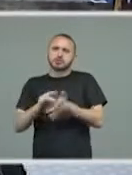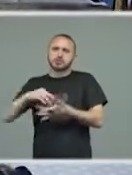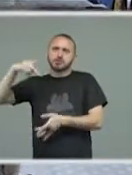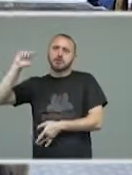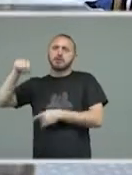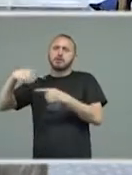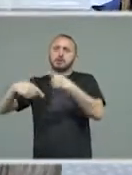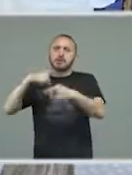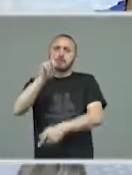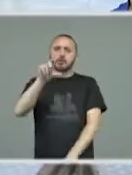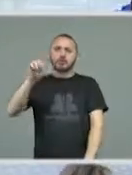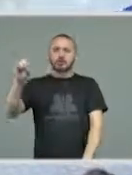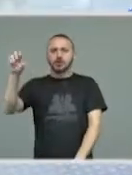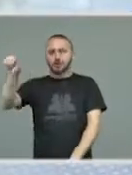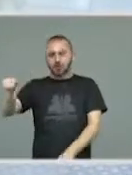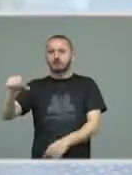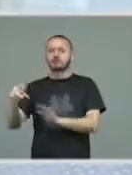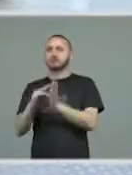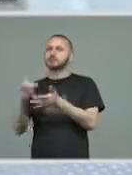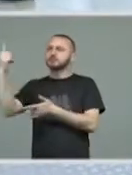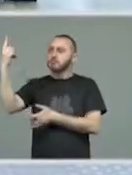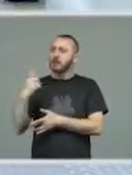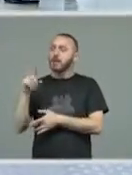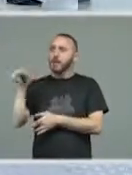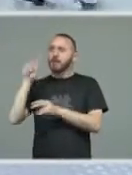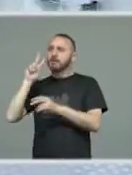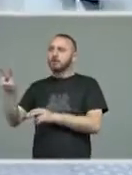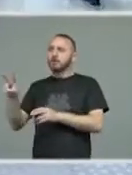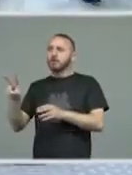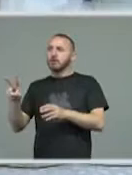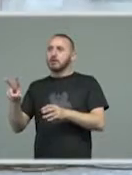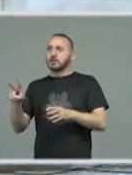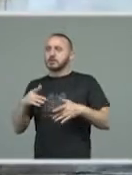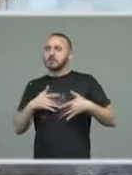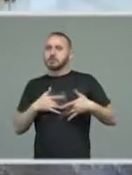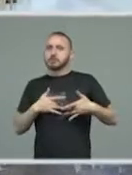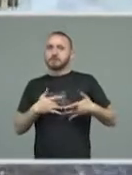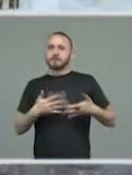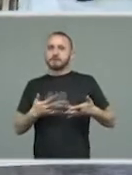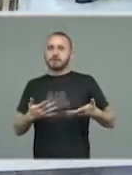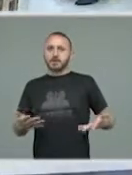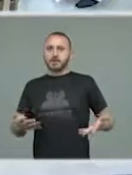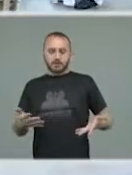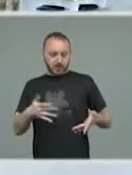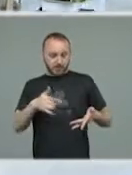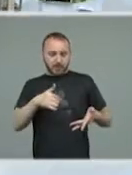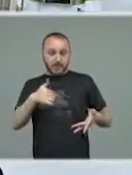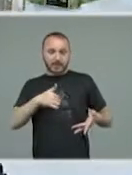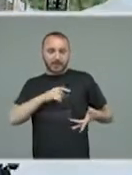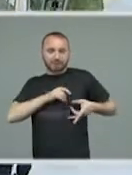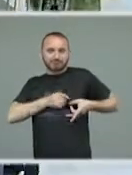vêm dizer o contrário ao que ele já disse. Apenas ele pediu que olhássemos para o ato redentor das chagas, das suas